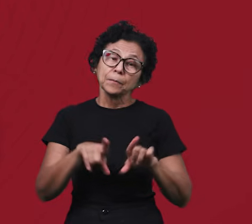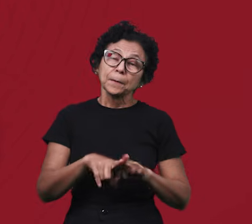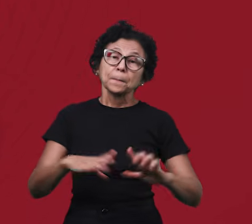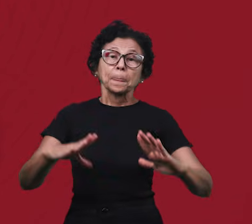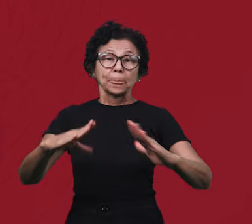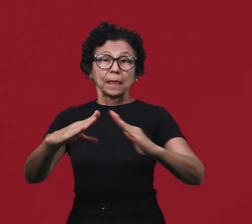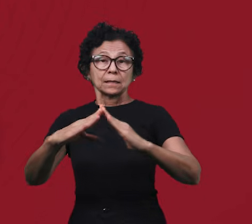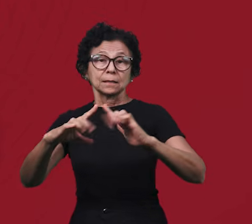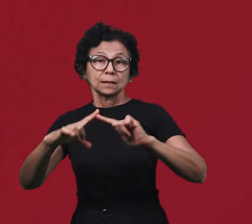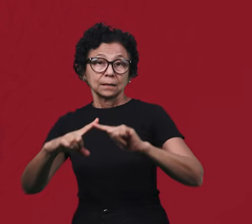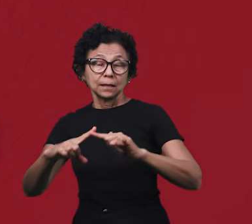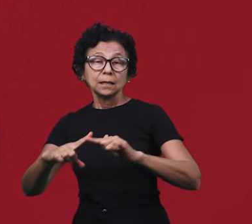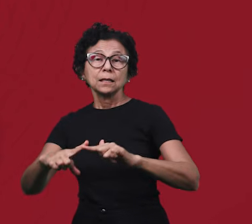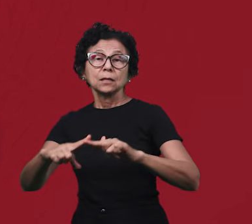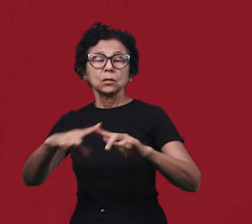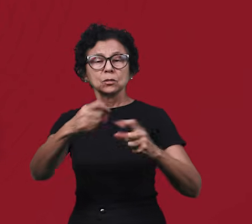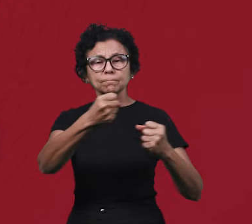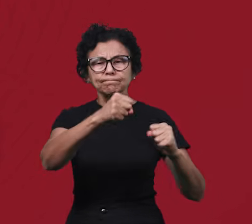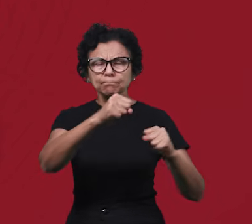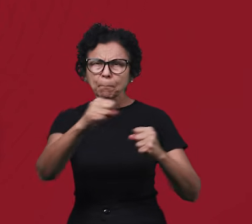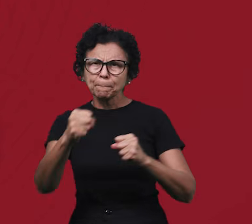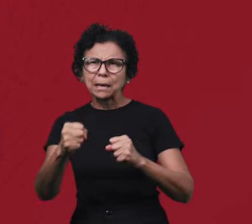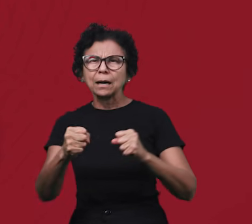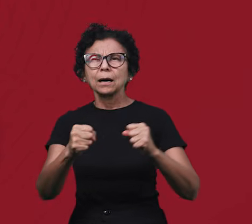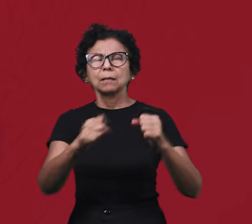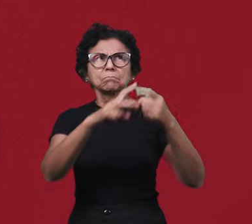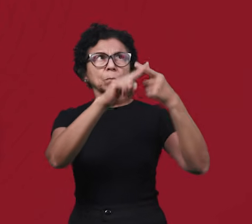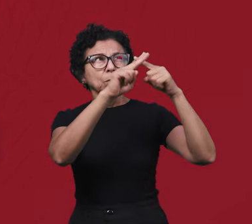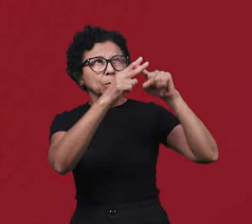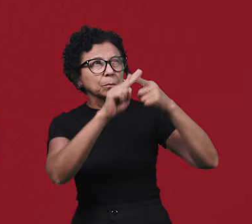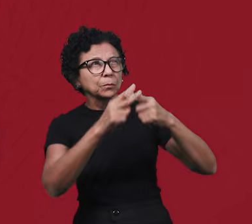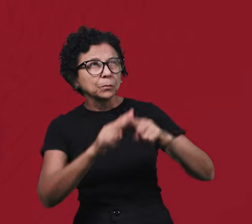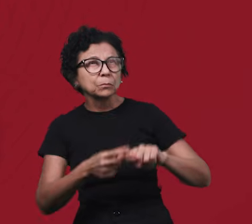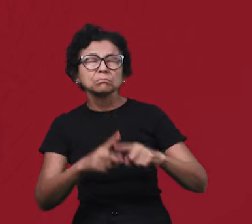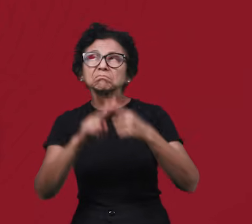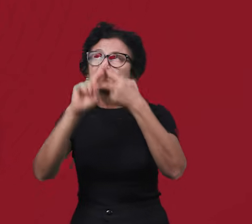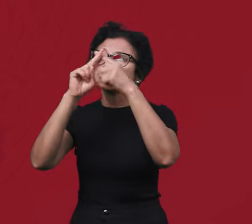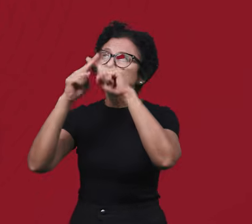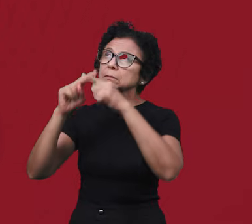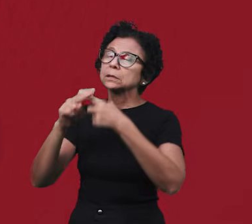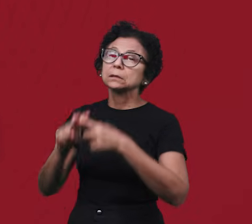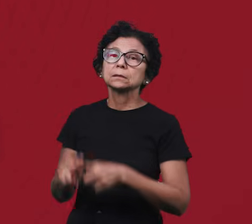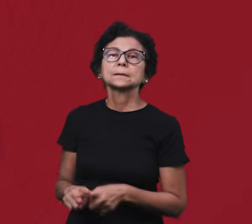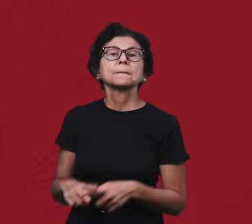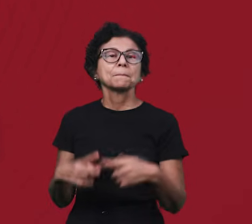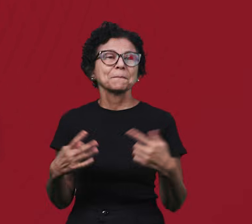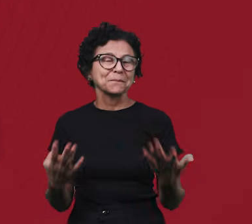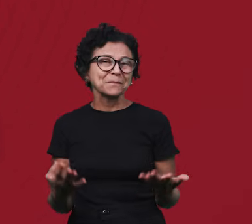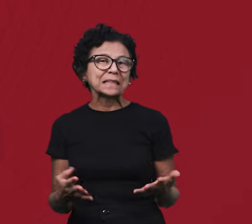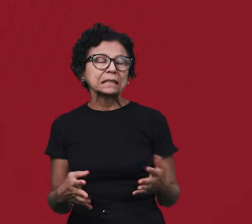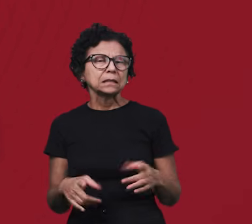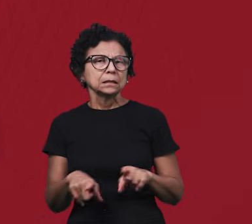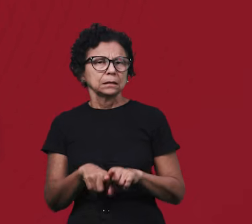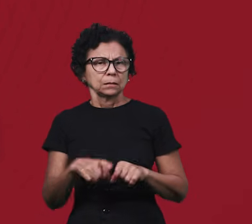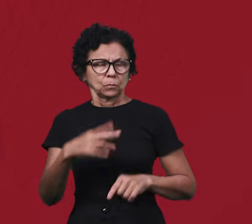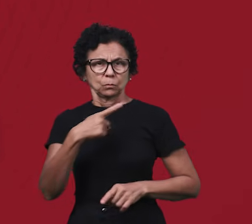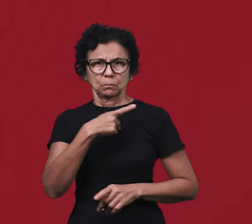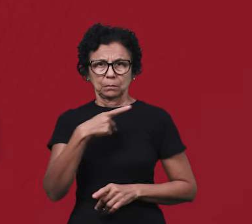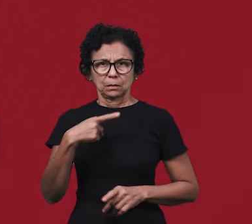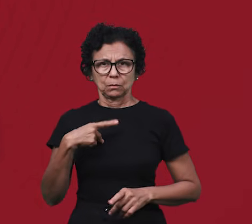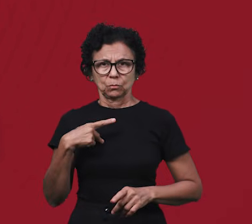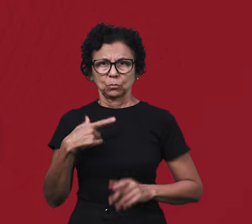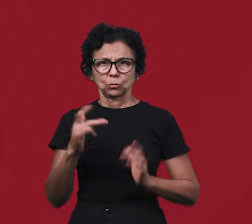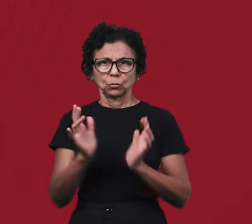limpeza das igrejas, algumas vão receber alguns reparos que naturalmente aconteceram, e já tem o pastor do presbitério aqui,